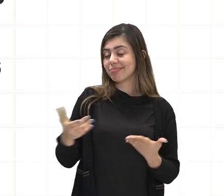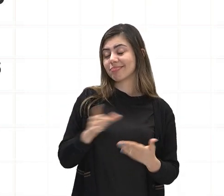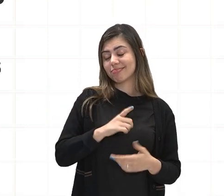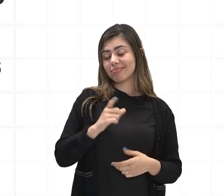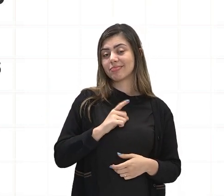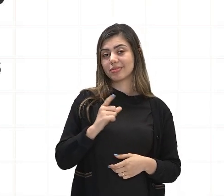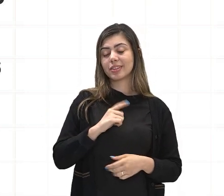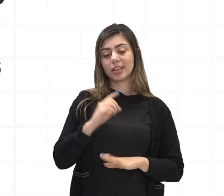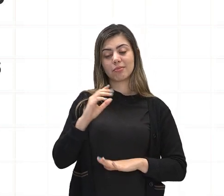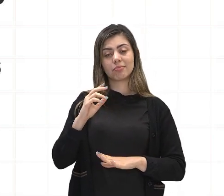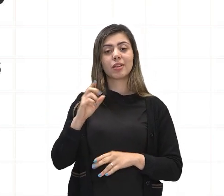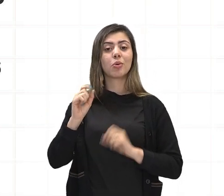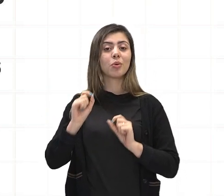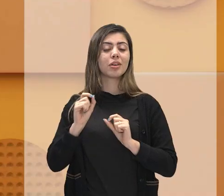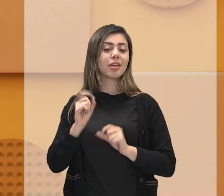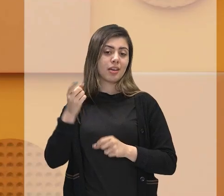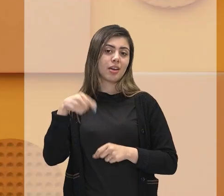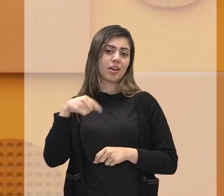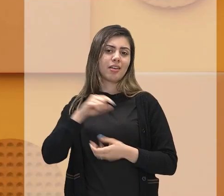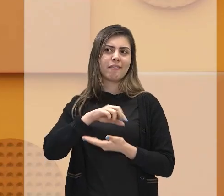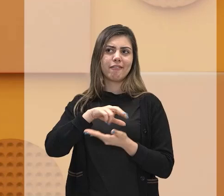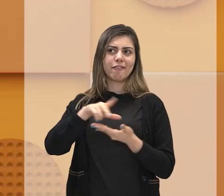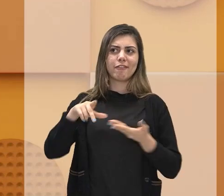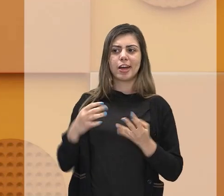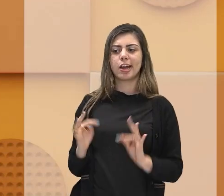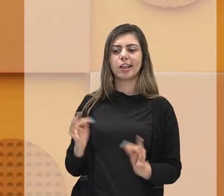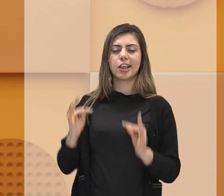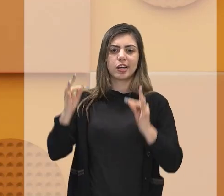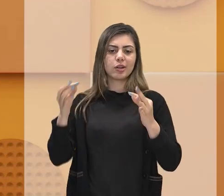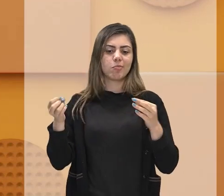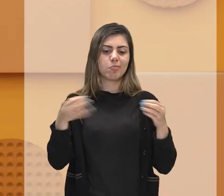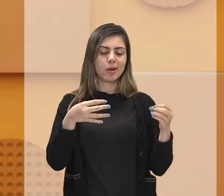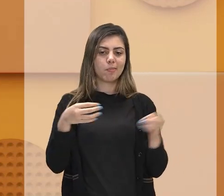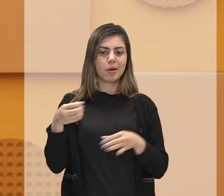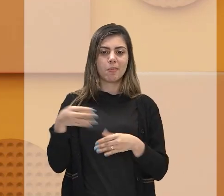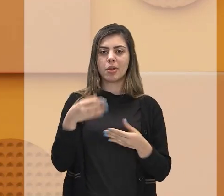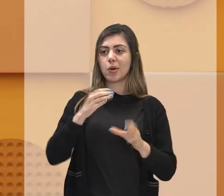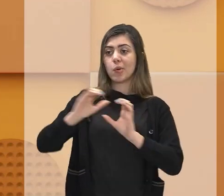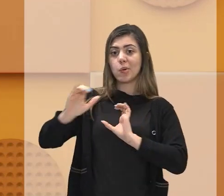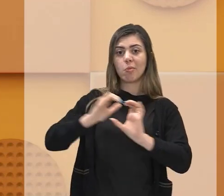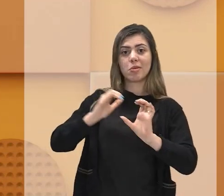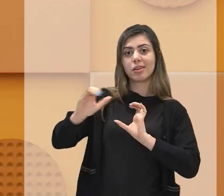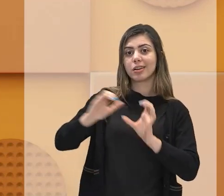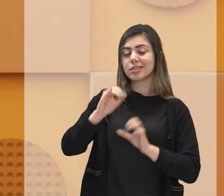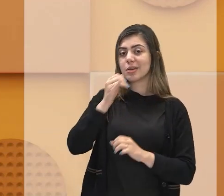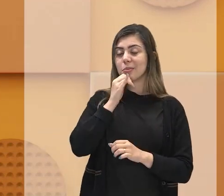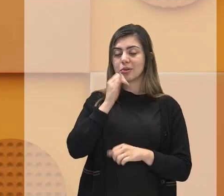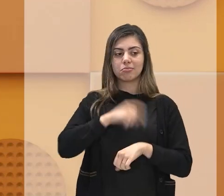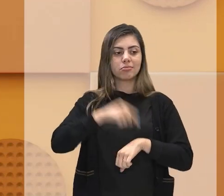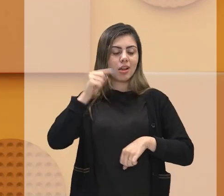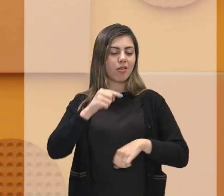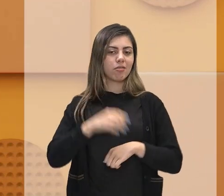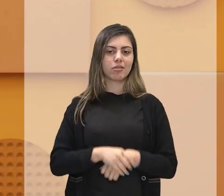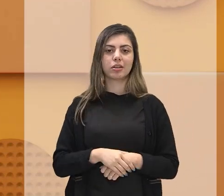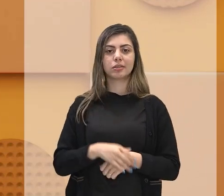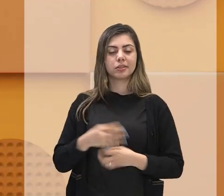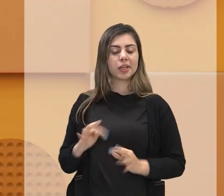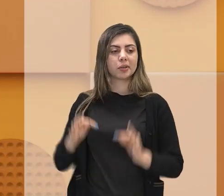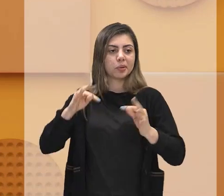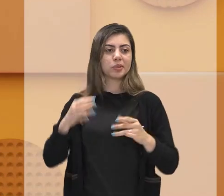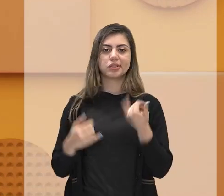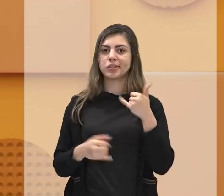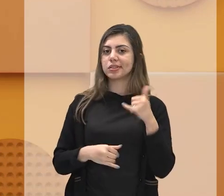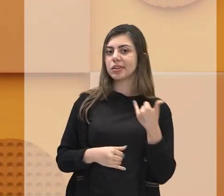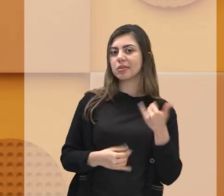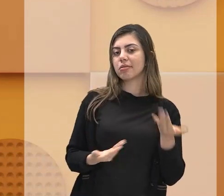temos desenvolvimento ali de diversas tecnologias, como de comunicação instantânea, a tecnologia como o celular,